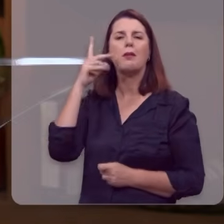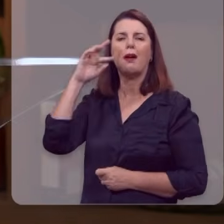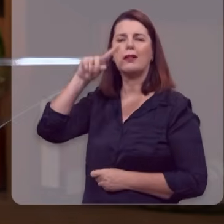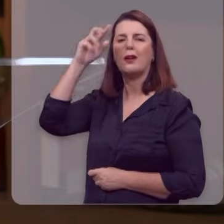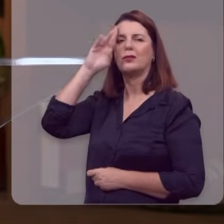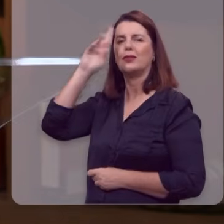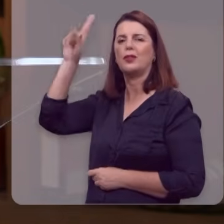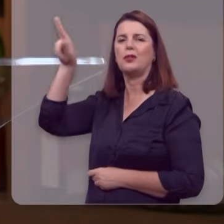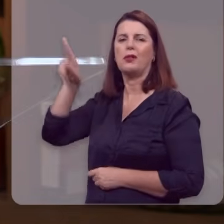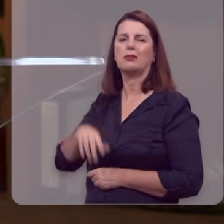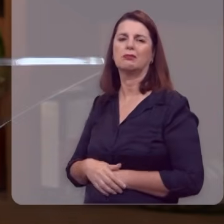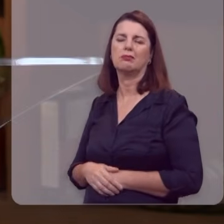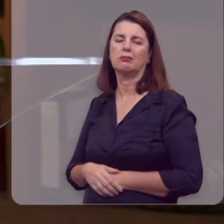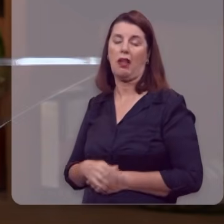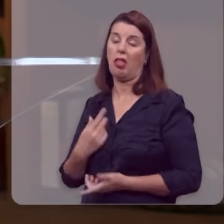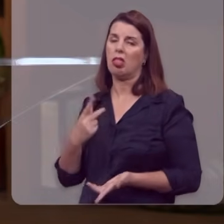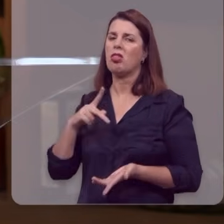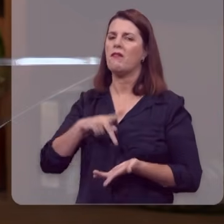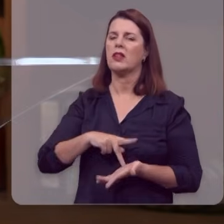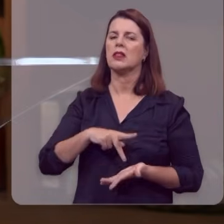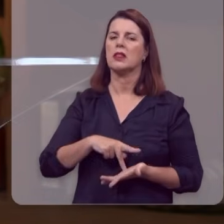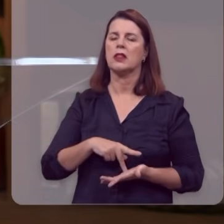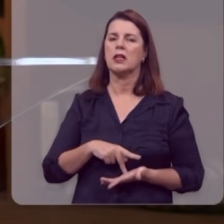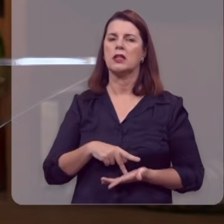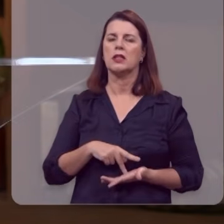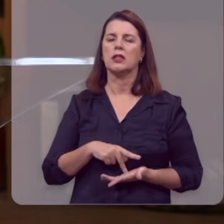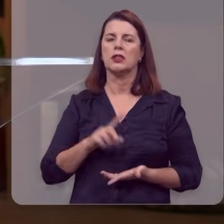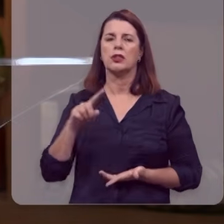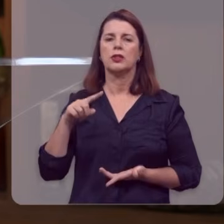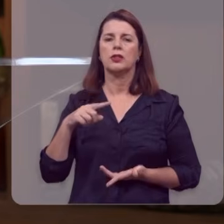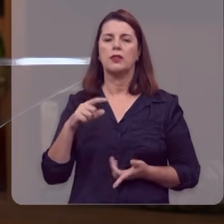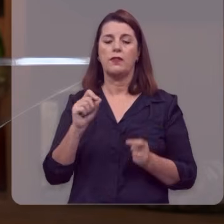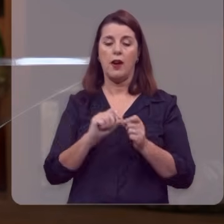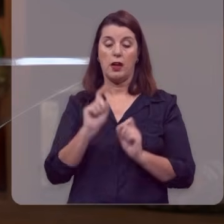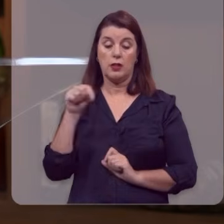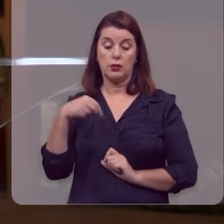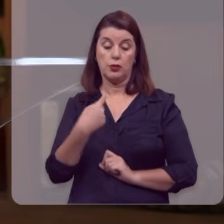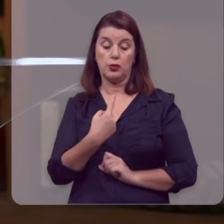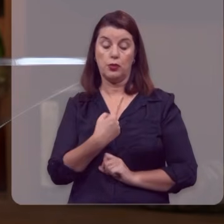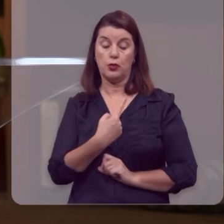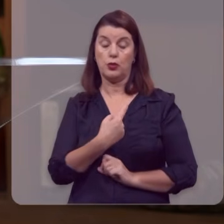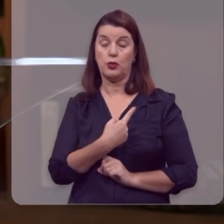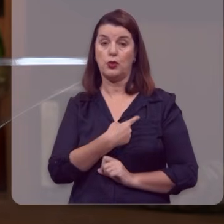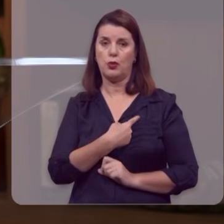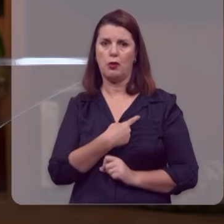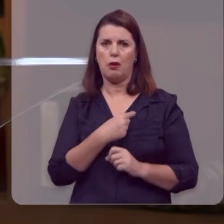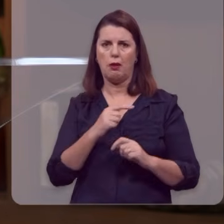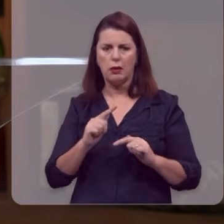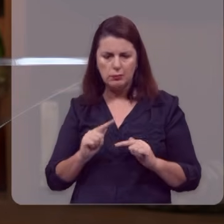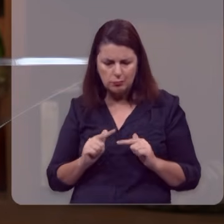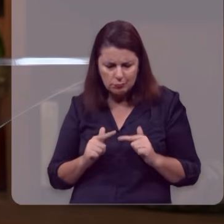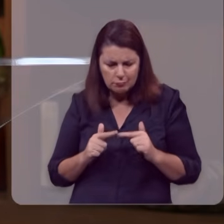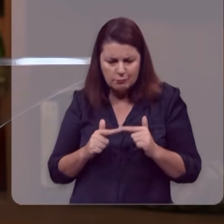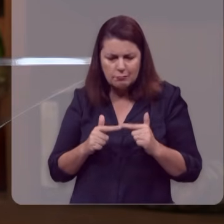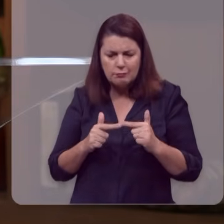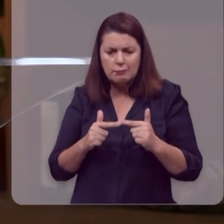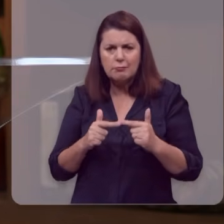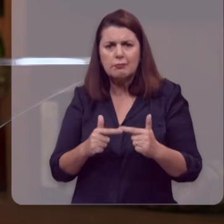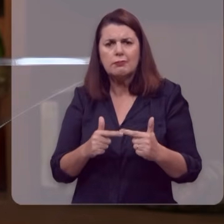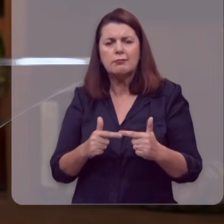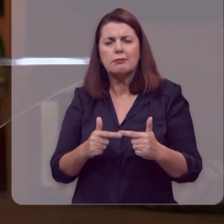Senhor. Então esta verdade, ela nos move, ela nos empurra, ela